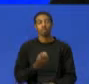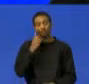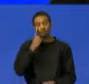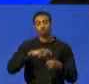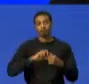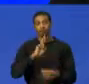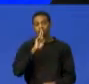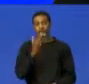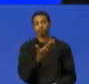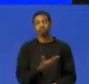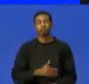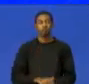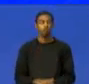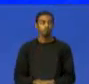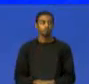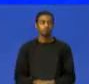voltamos com a resposta.